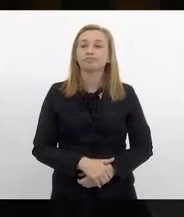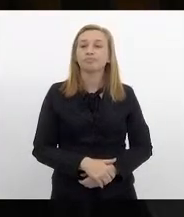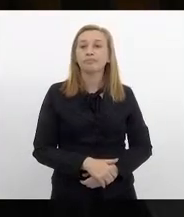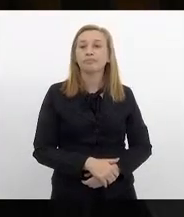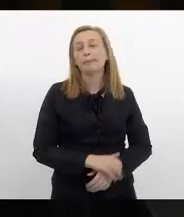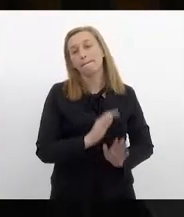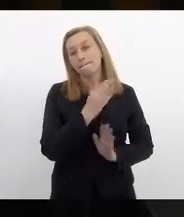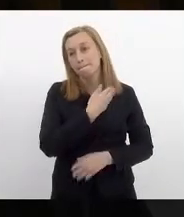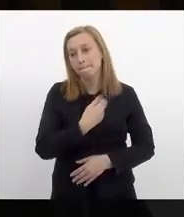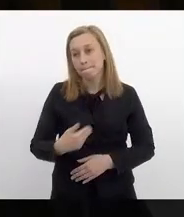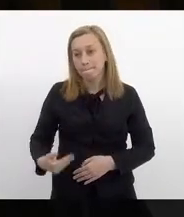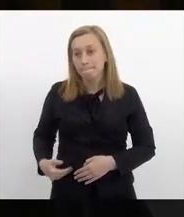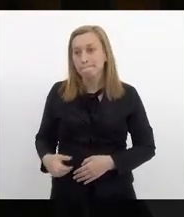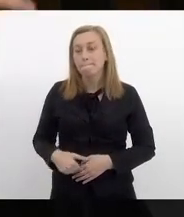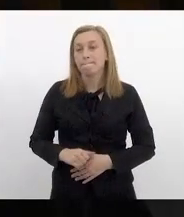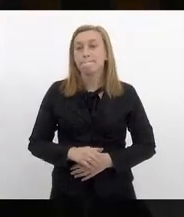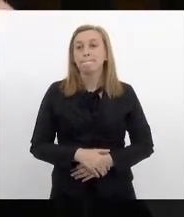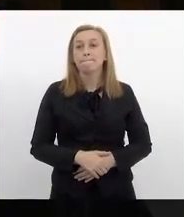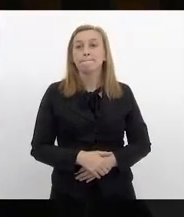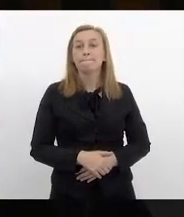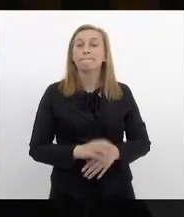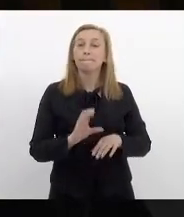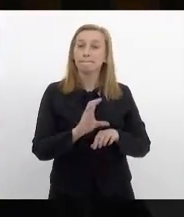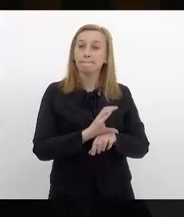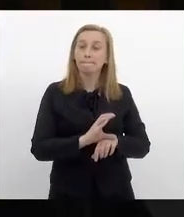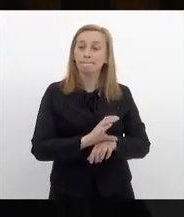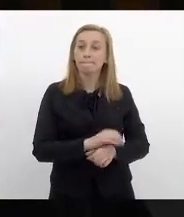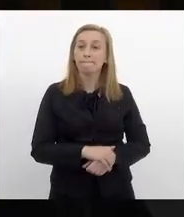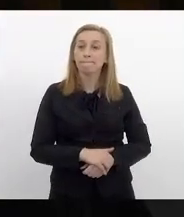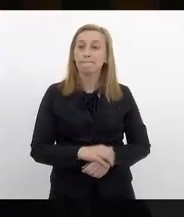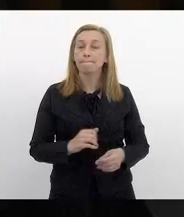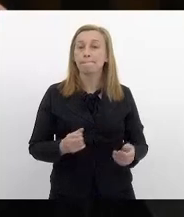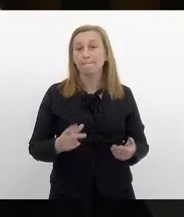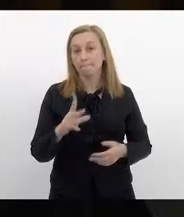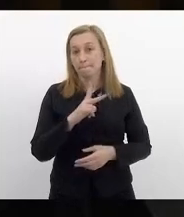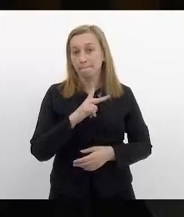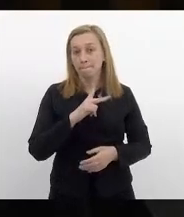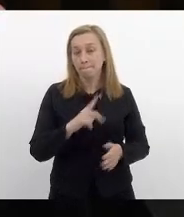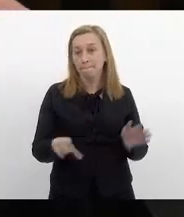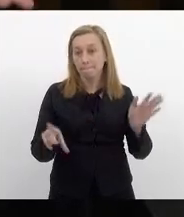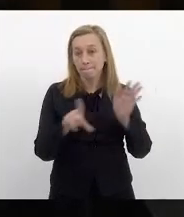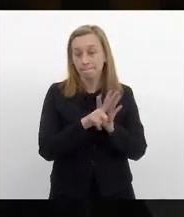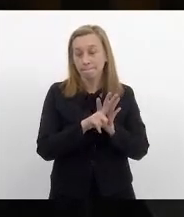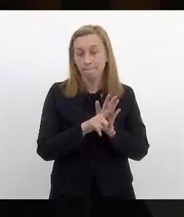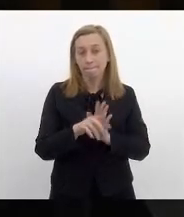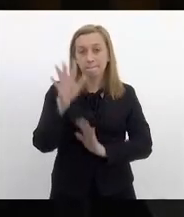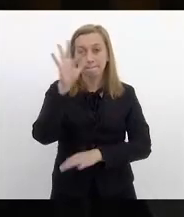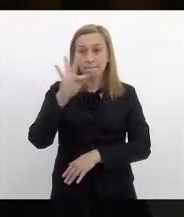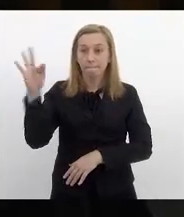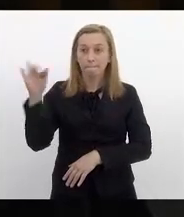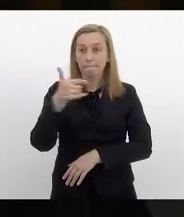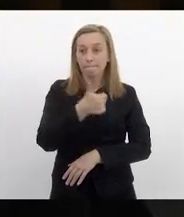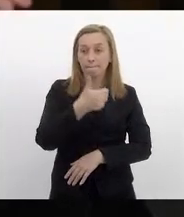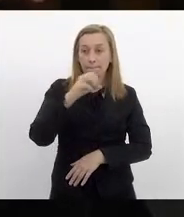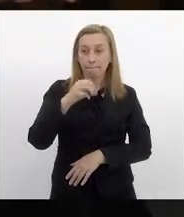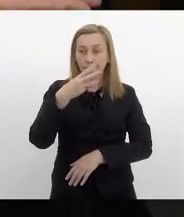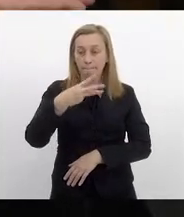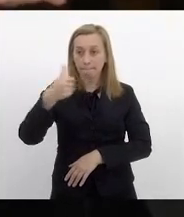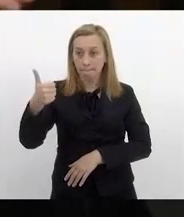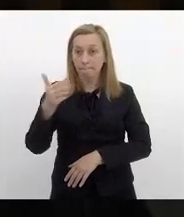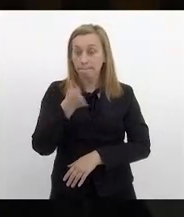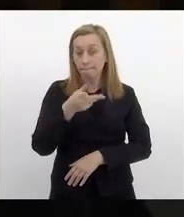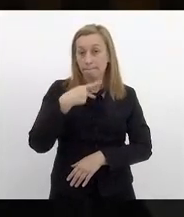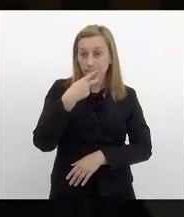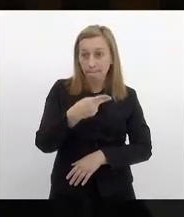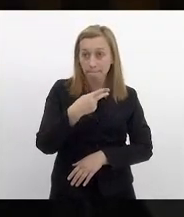o governo quis botar uma condicionante, que a própria lei federal 10.331 já diz, é